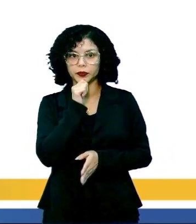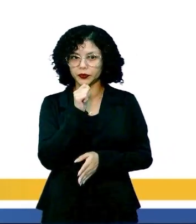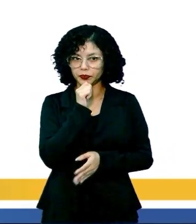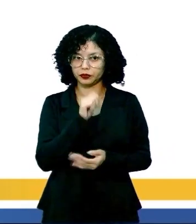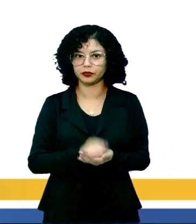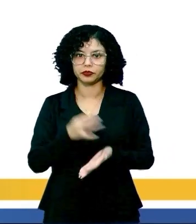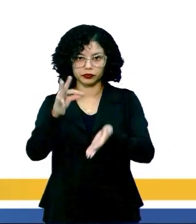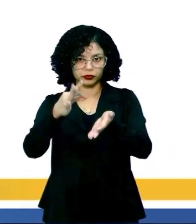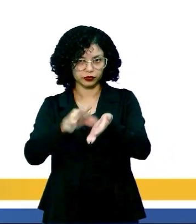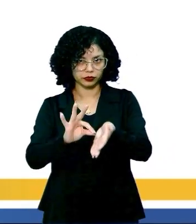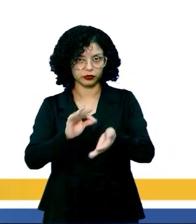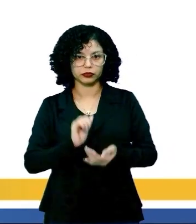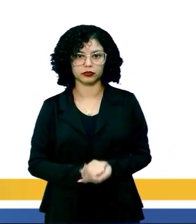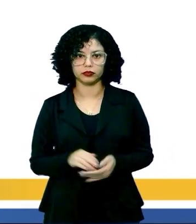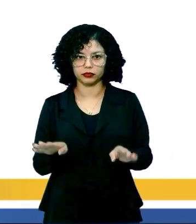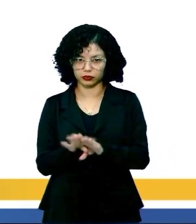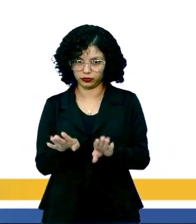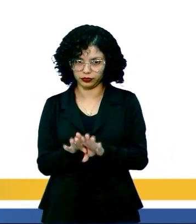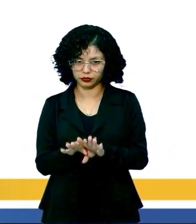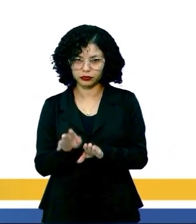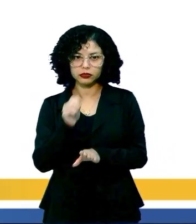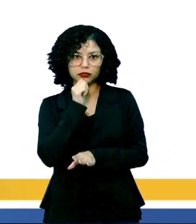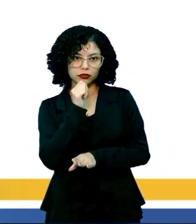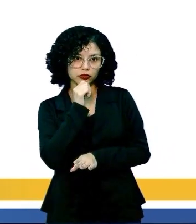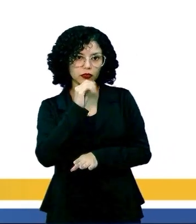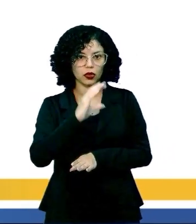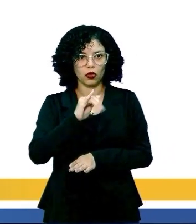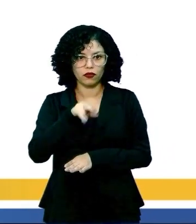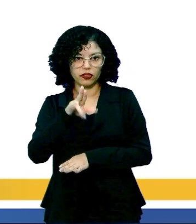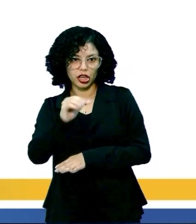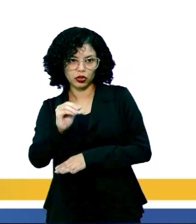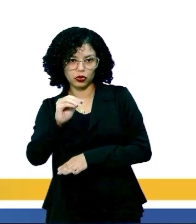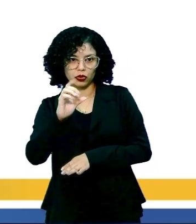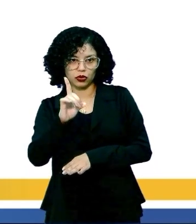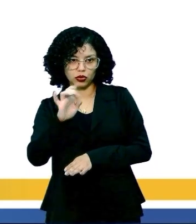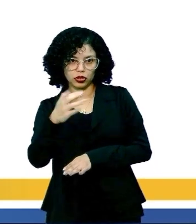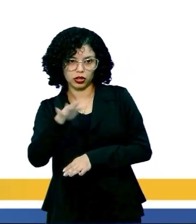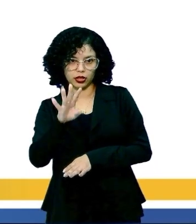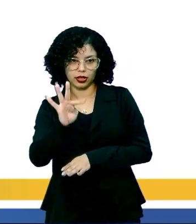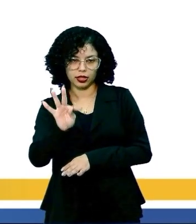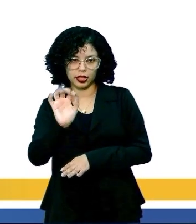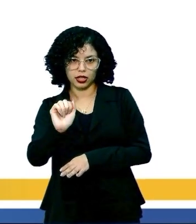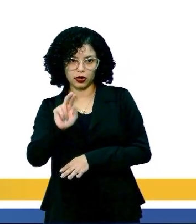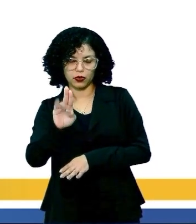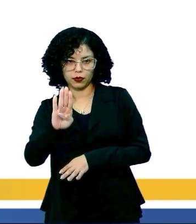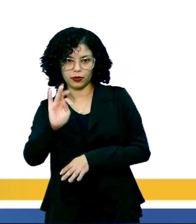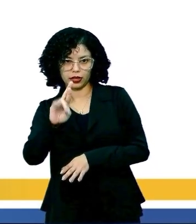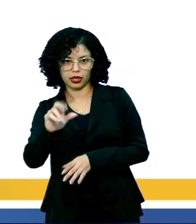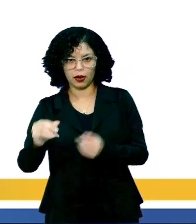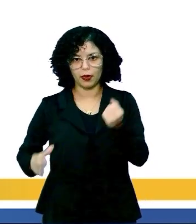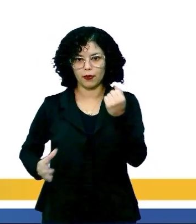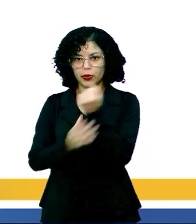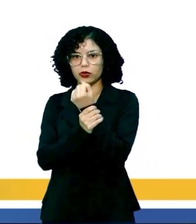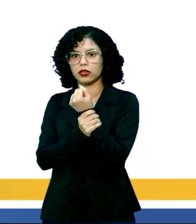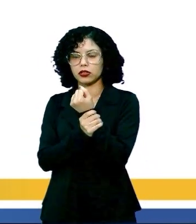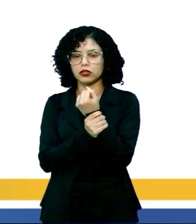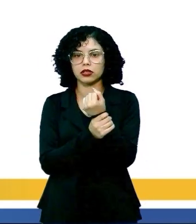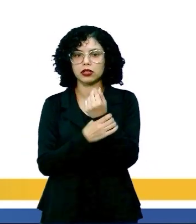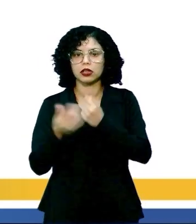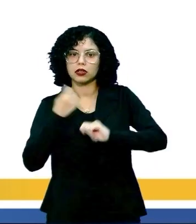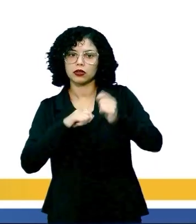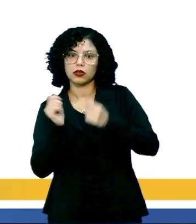foi assinado o Convênio de Taubaté, que era um acordo criado pelos paulistas para proteger a economia do